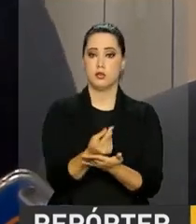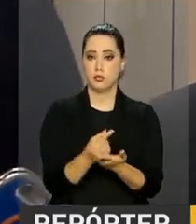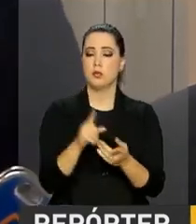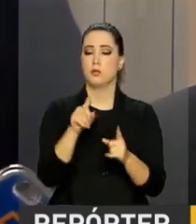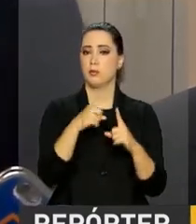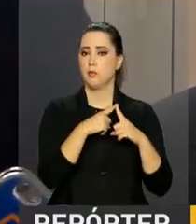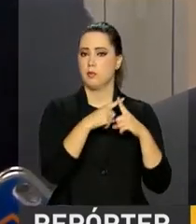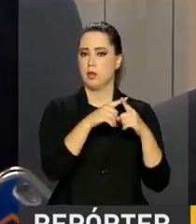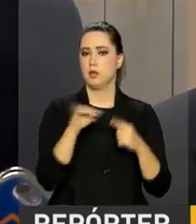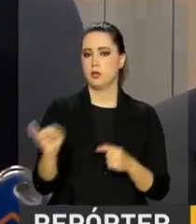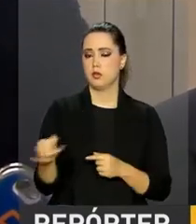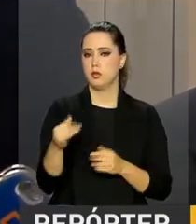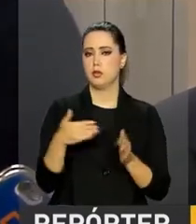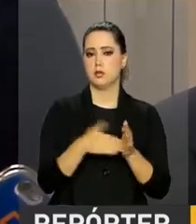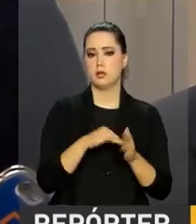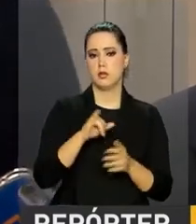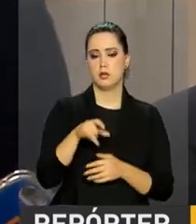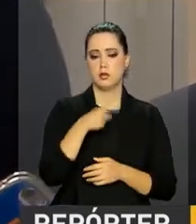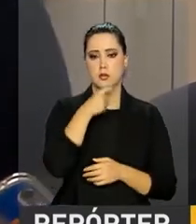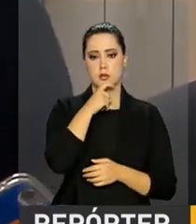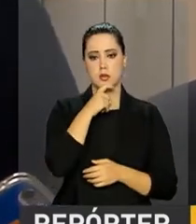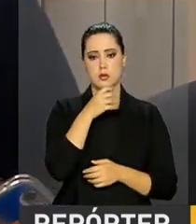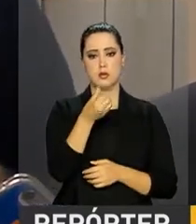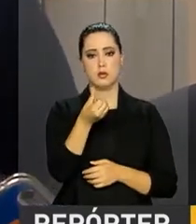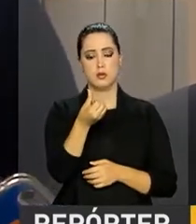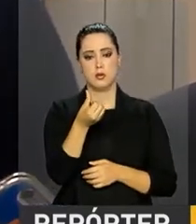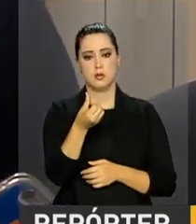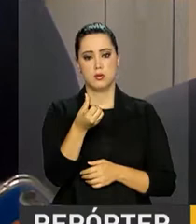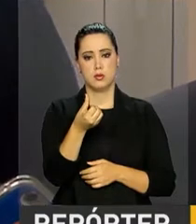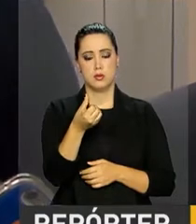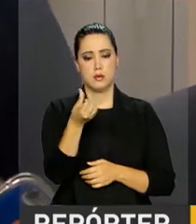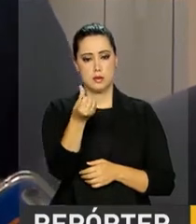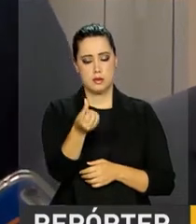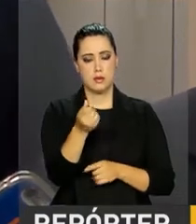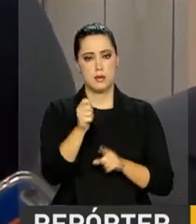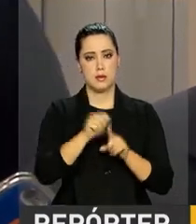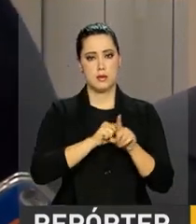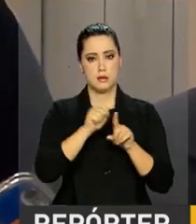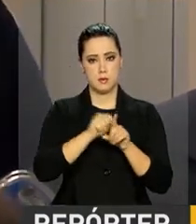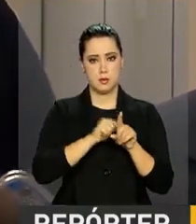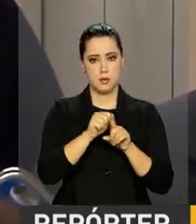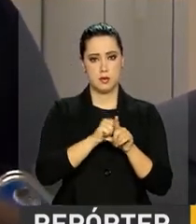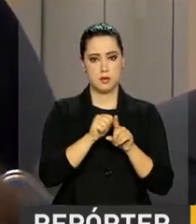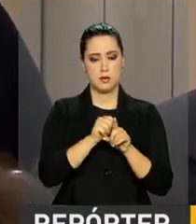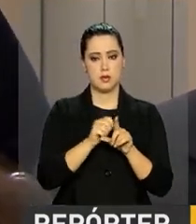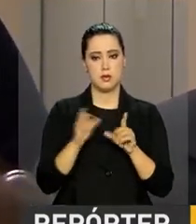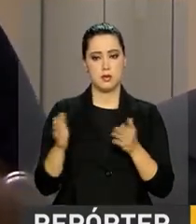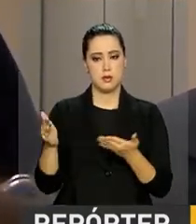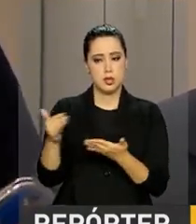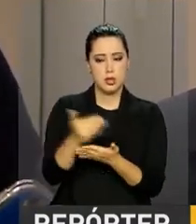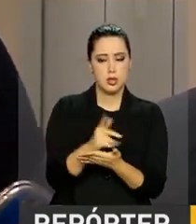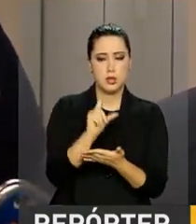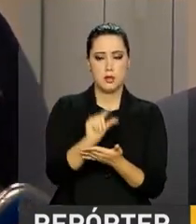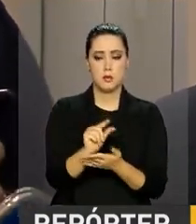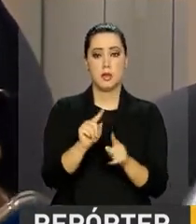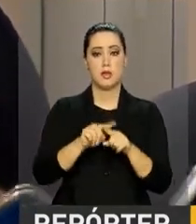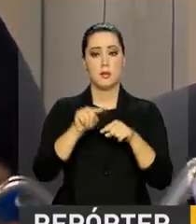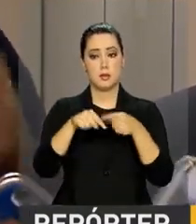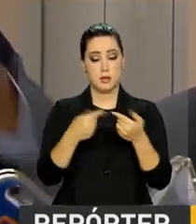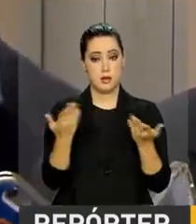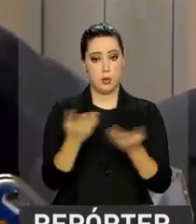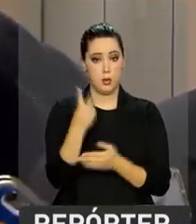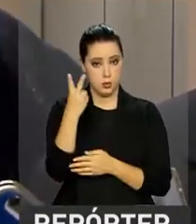janeiro a julho durante sete meses e seis meses de frustração de receita mais agosto e setembro a receita foi muito boa então parece que